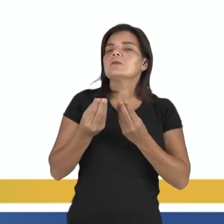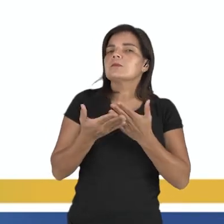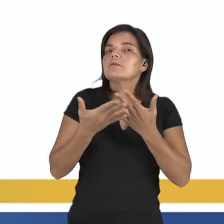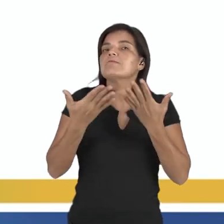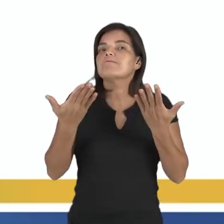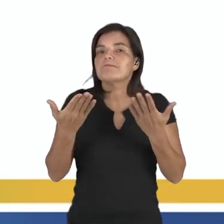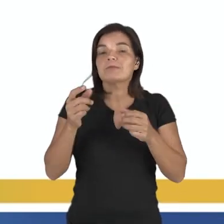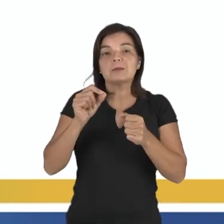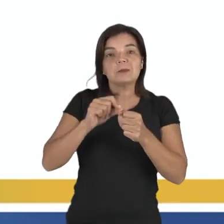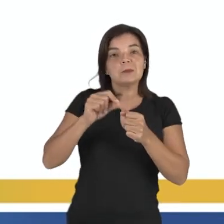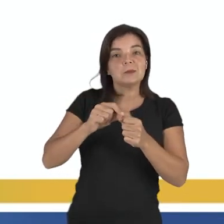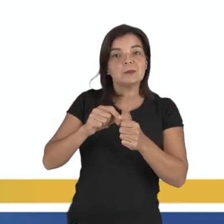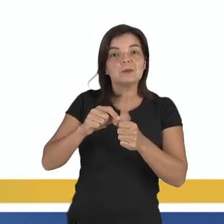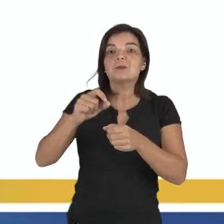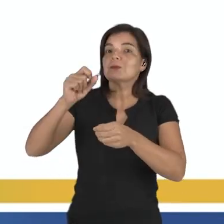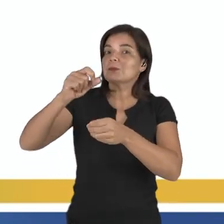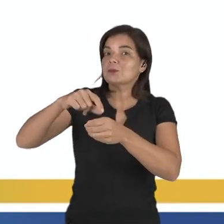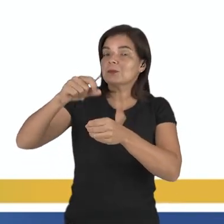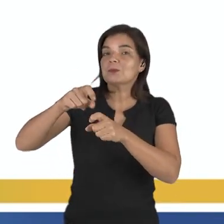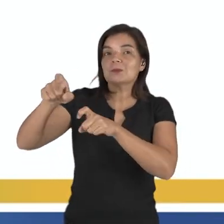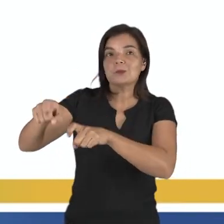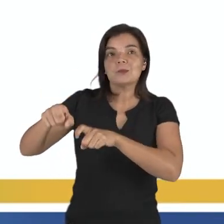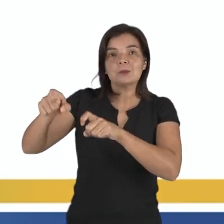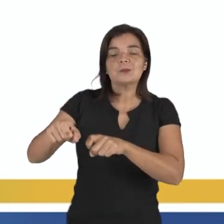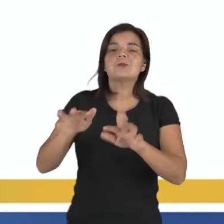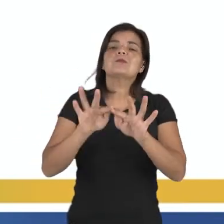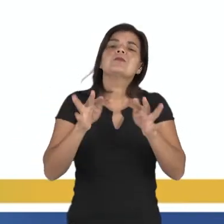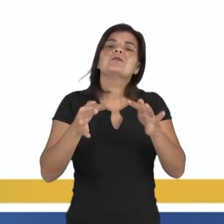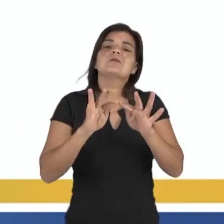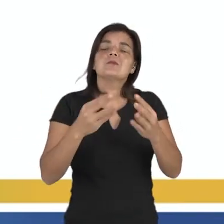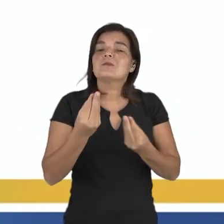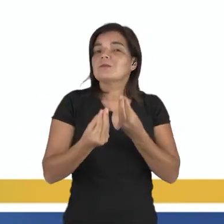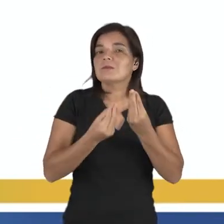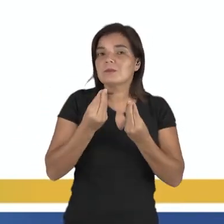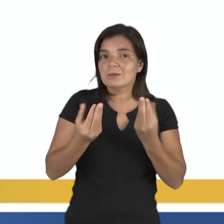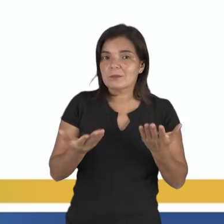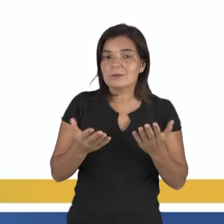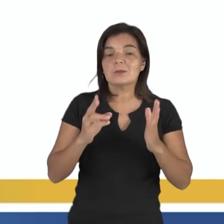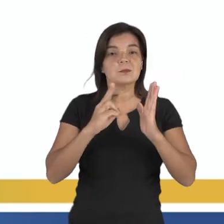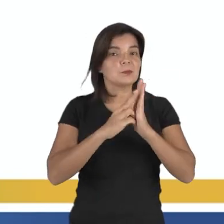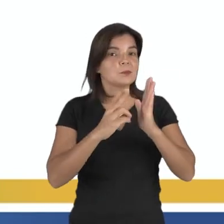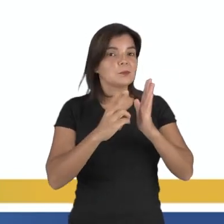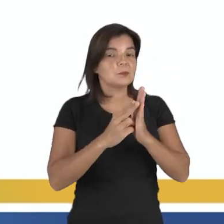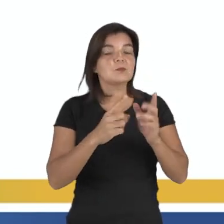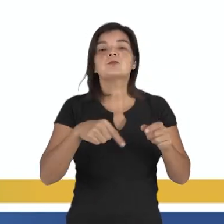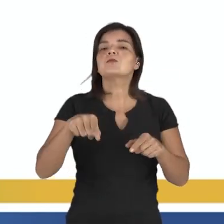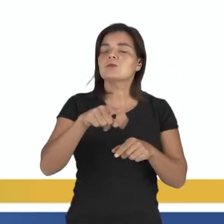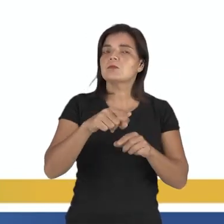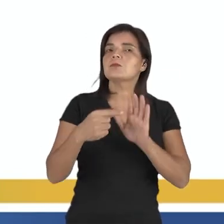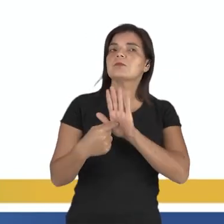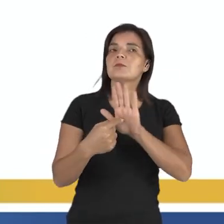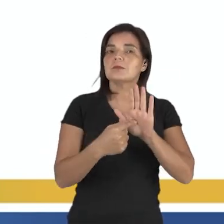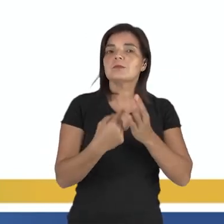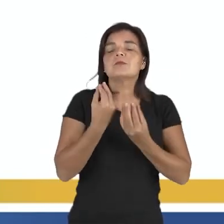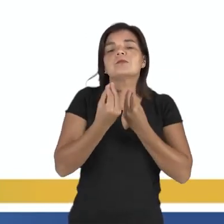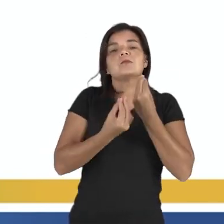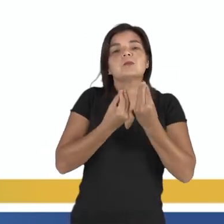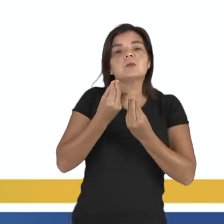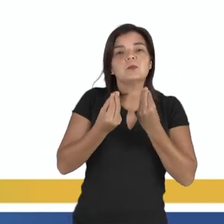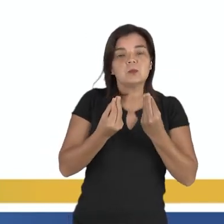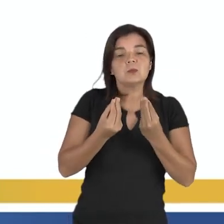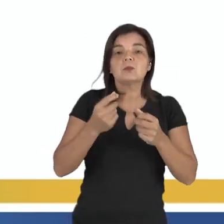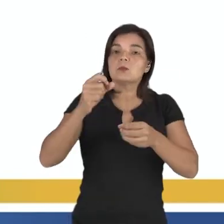Quais formas de produção indígena? Questão simples, quais são as formas de produção indígenas que a gente pode citar? Como que